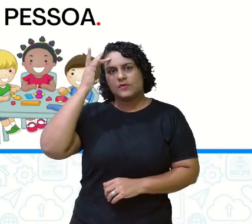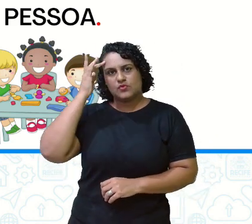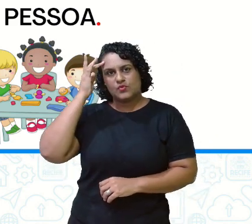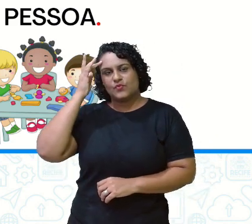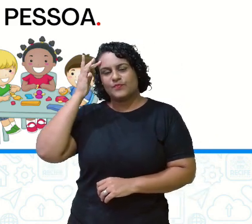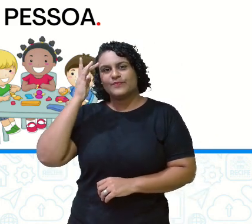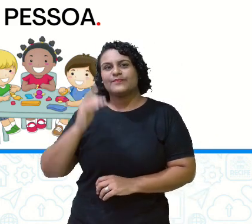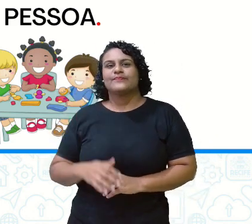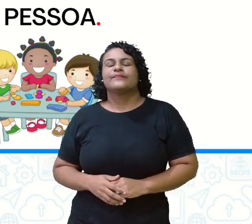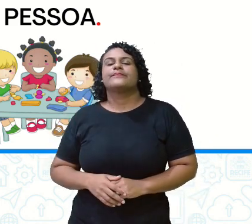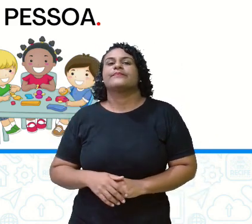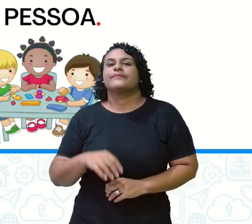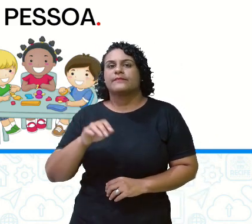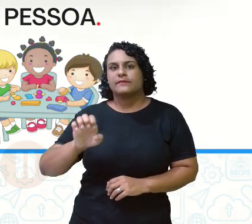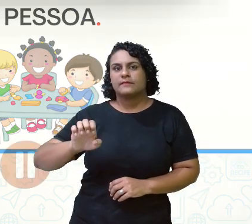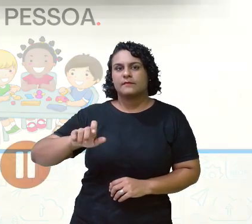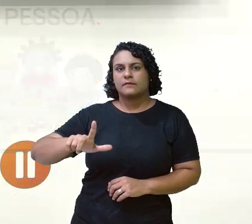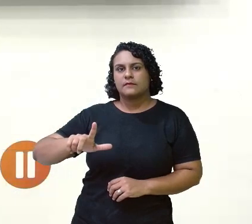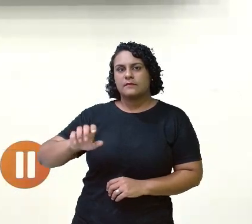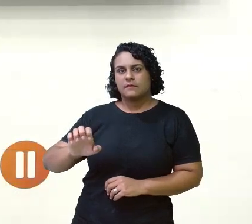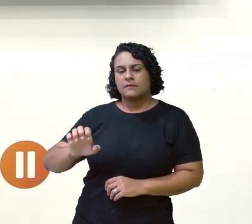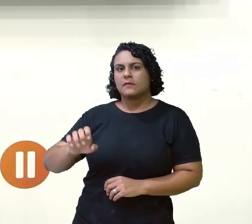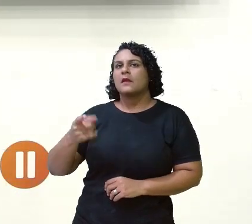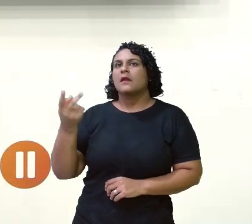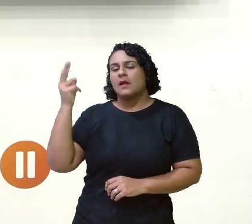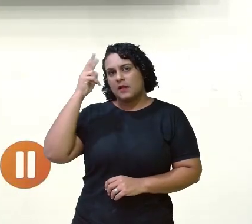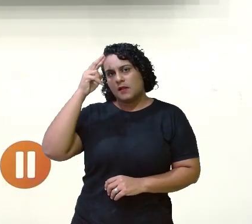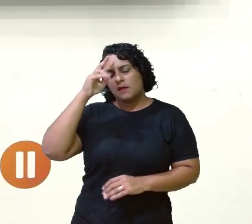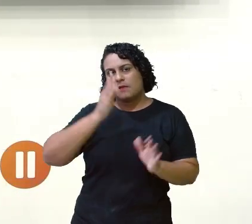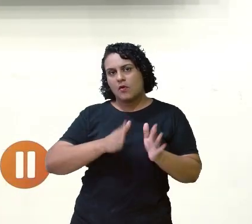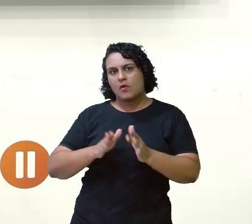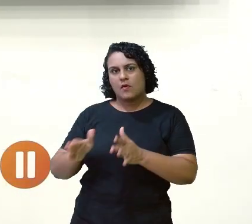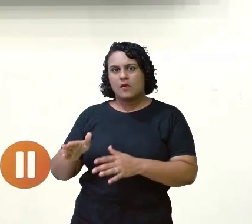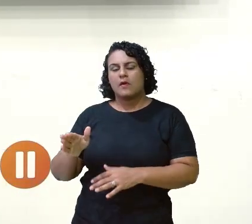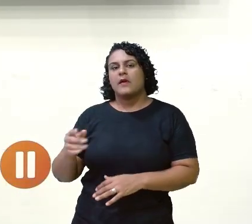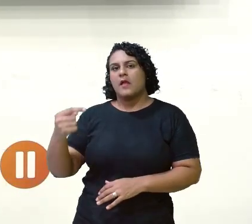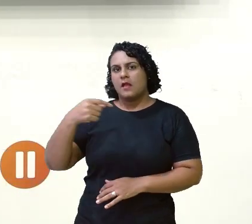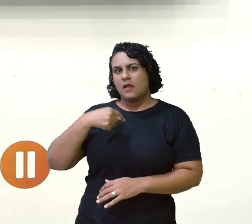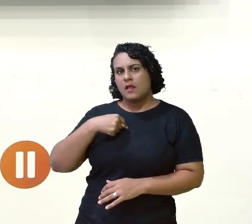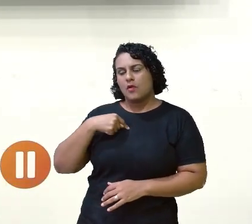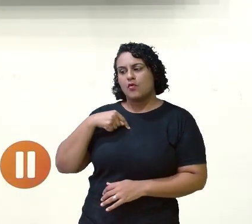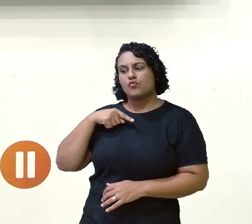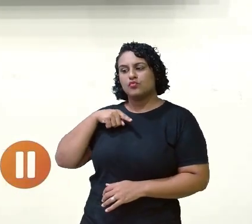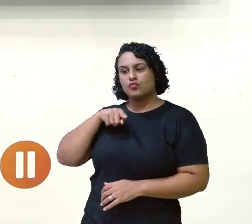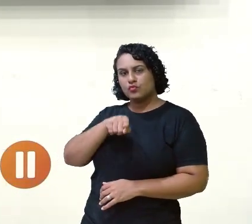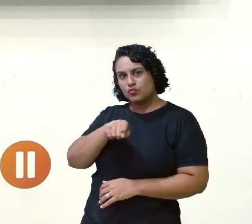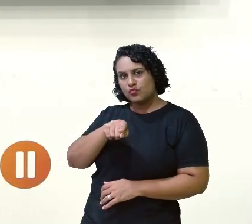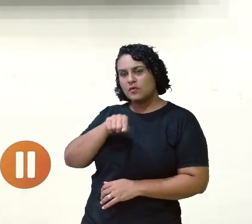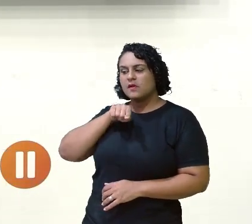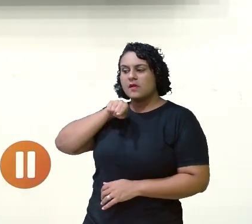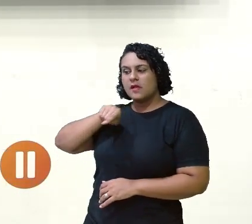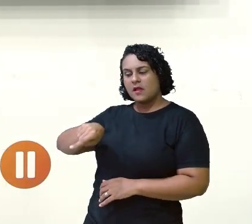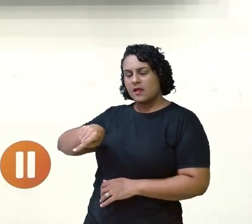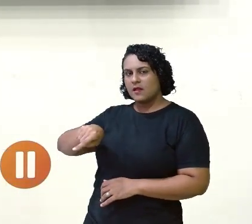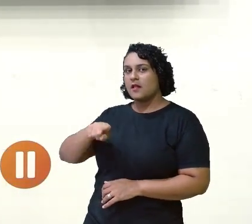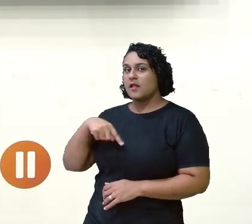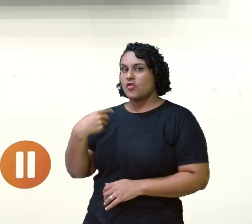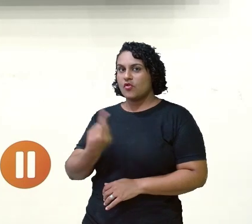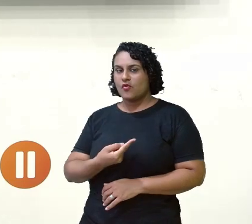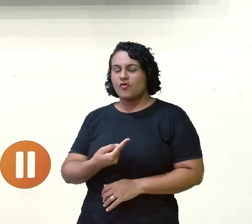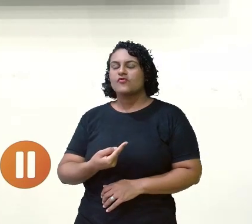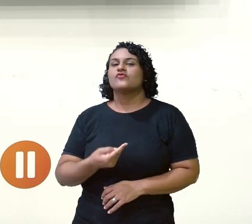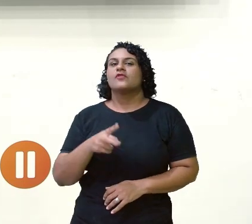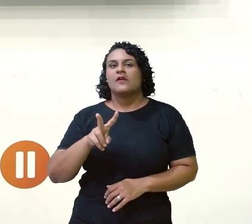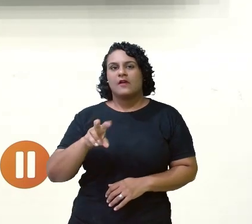singular. Ele, lembra aí da ordem? Eu, tu, ele, nós, vós, eles.